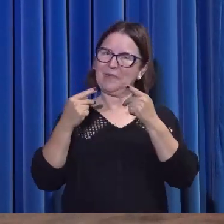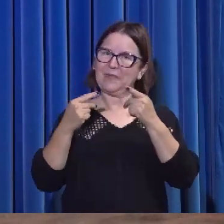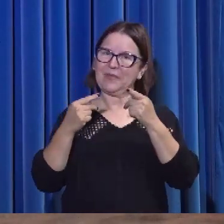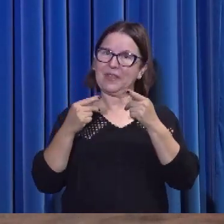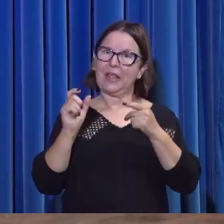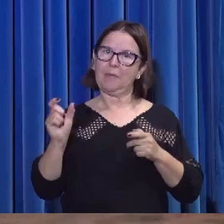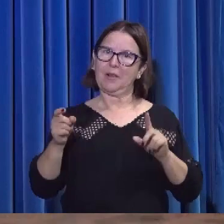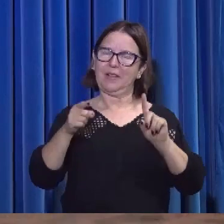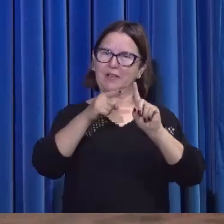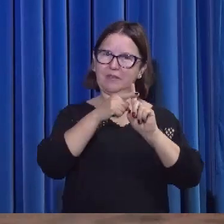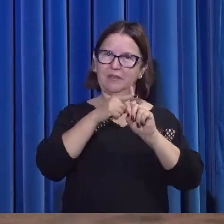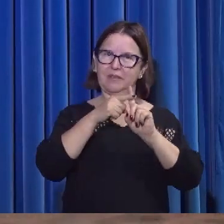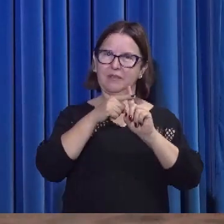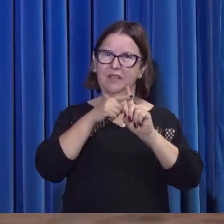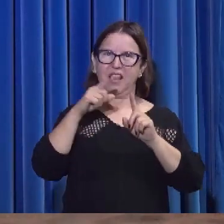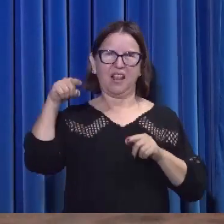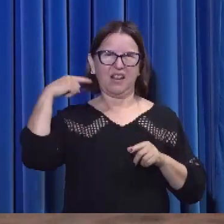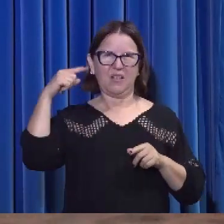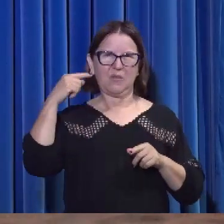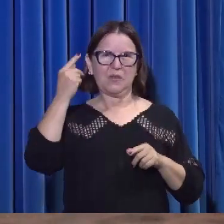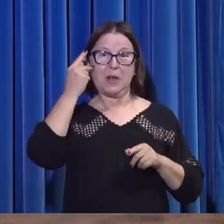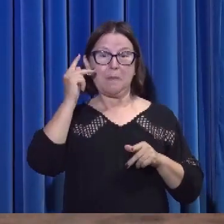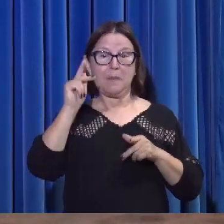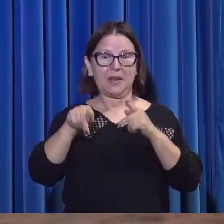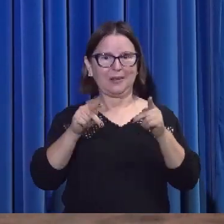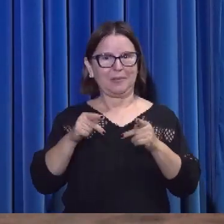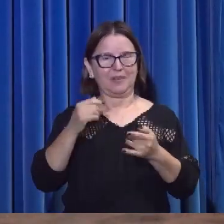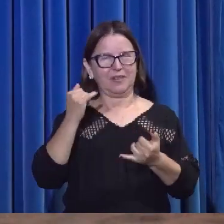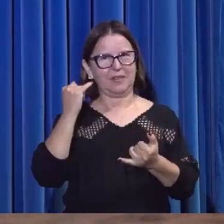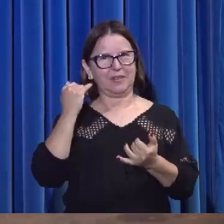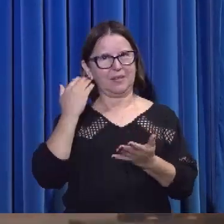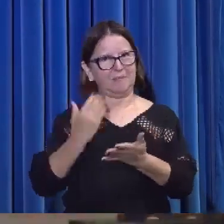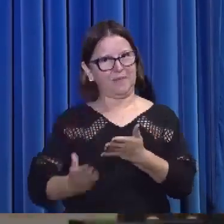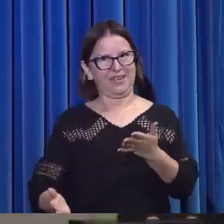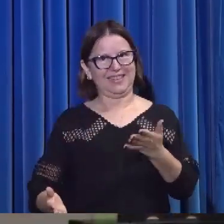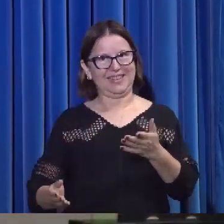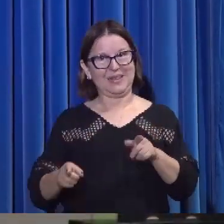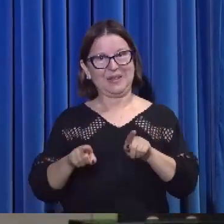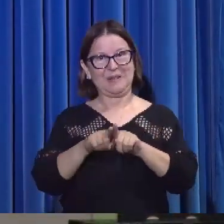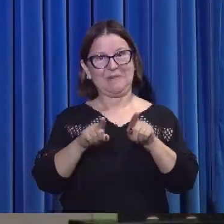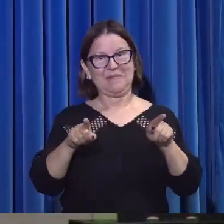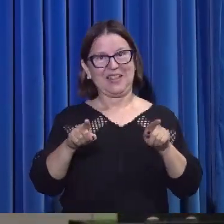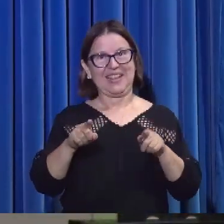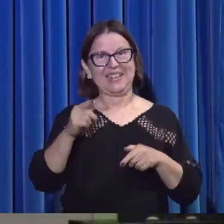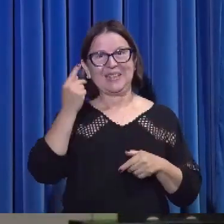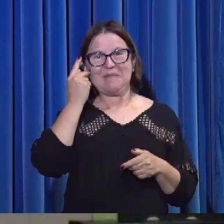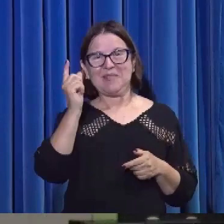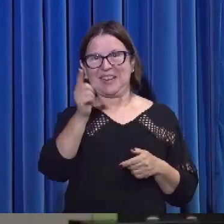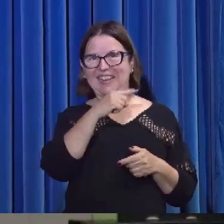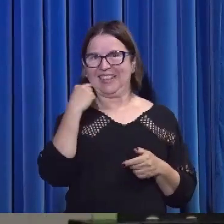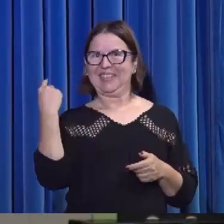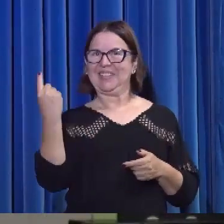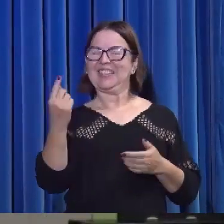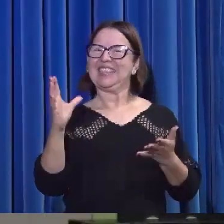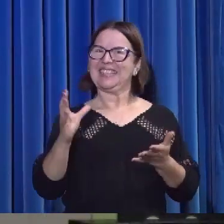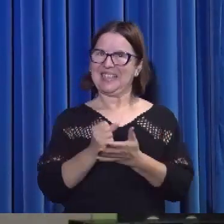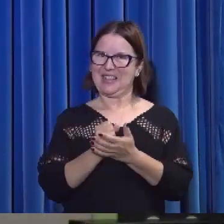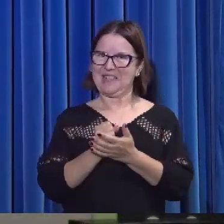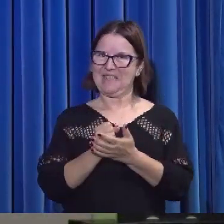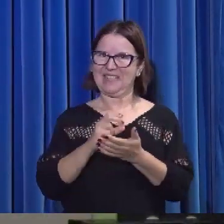os que perecem, mas para nós que somos salvos é o poder de Deus. Isso aqui é um absurdo.